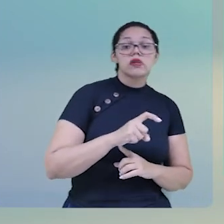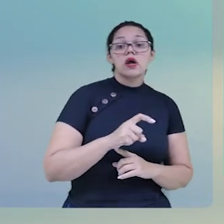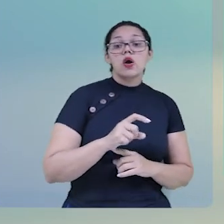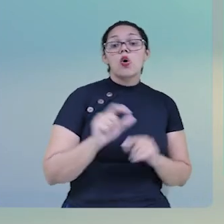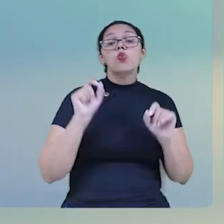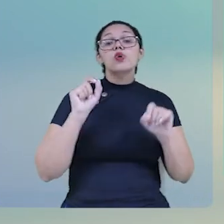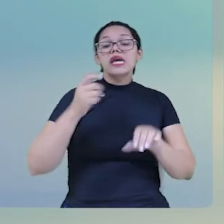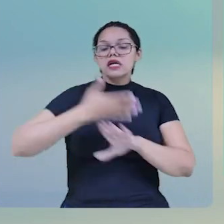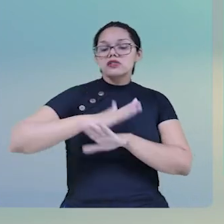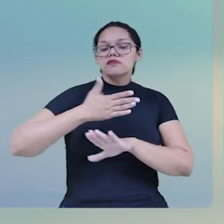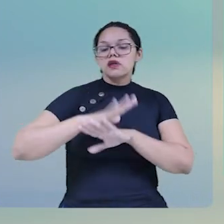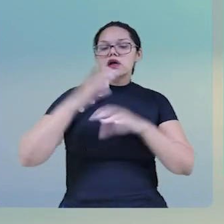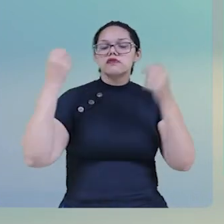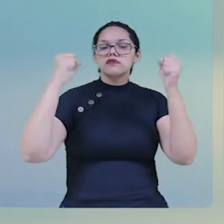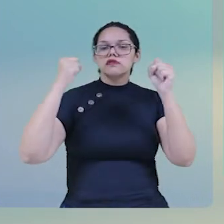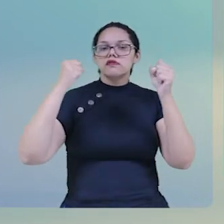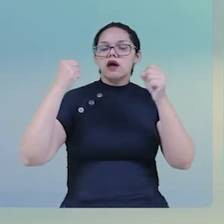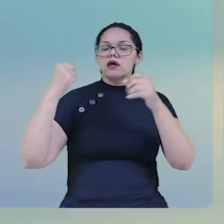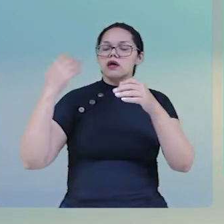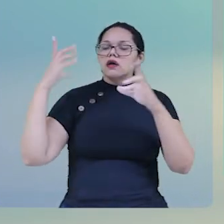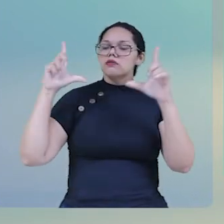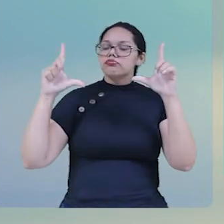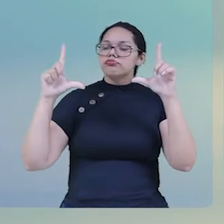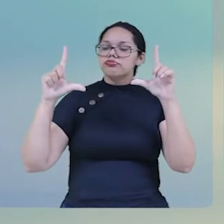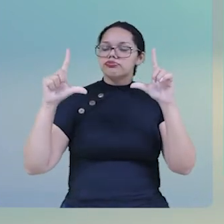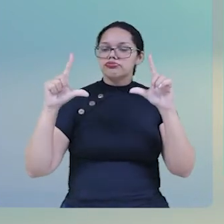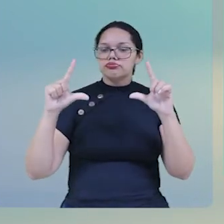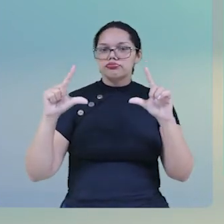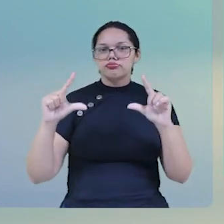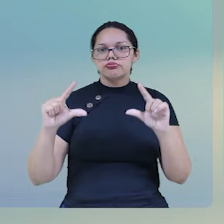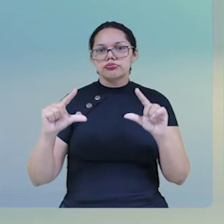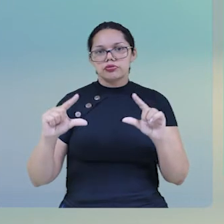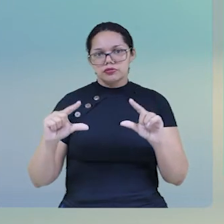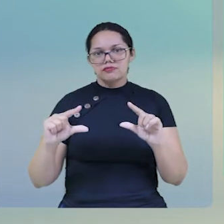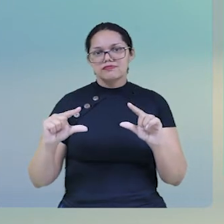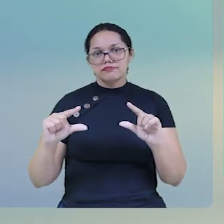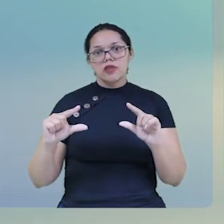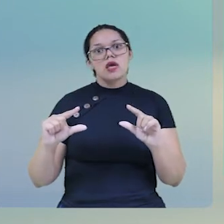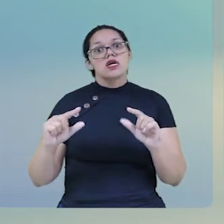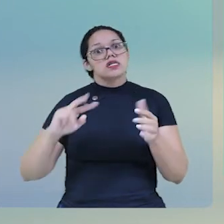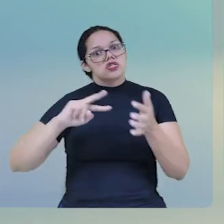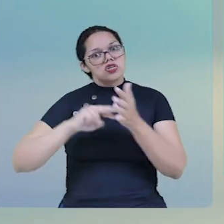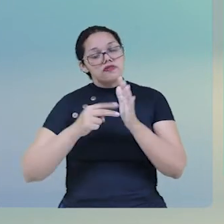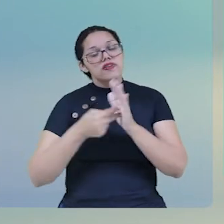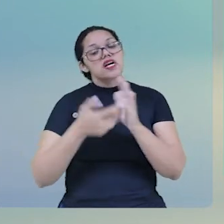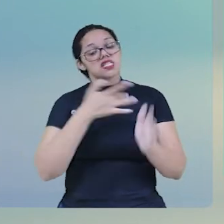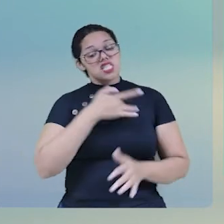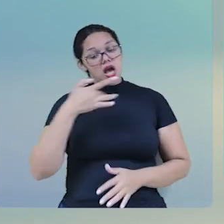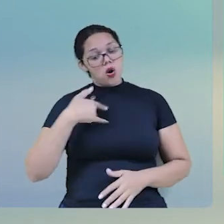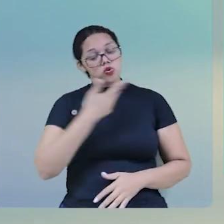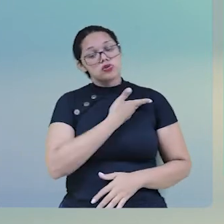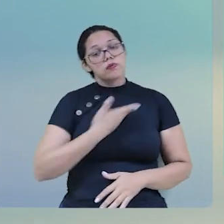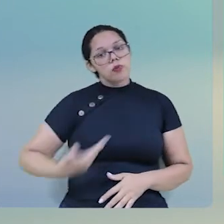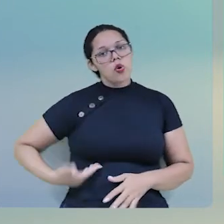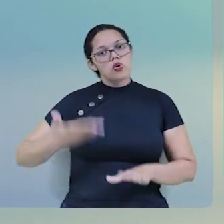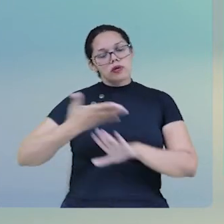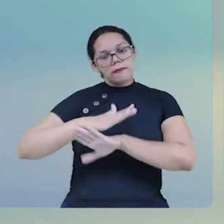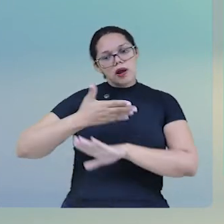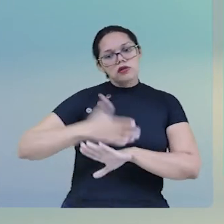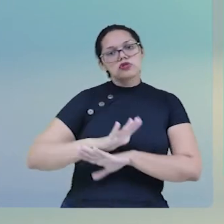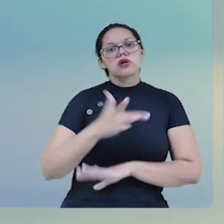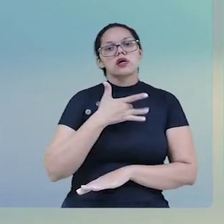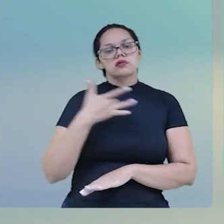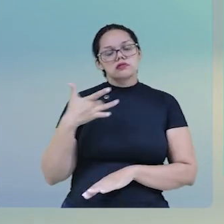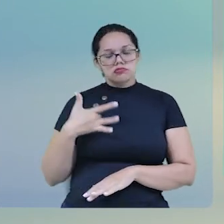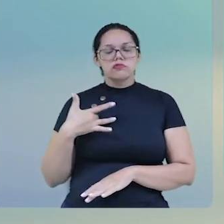processo. Desacelerar esse processo. Isso também é questão de saúde pública, né? Praticar atividade física, praticar